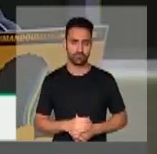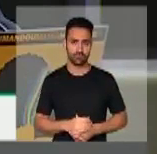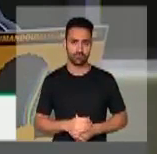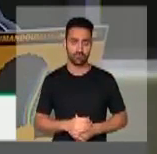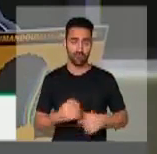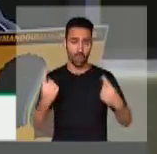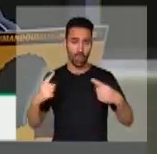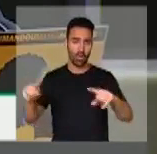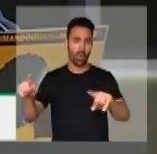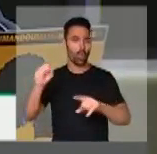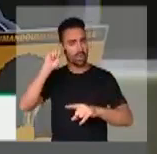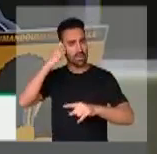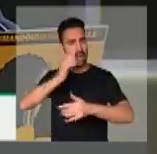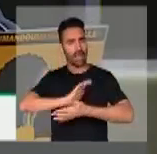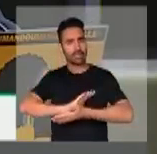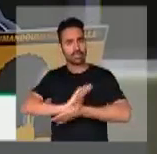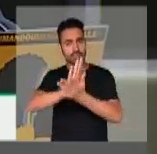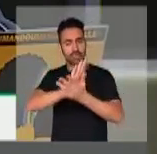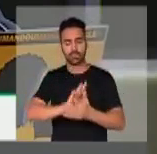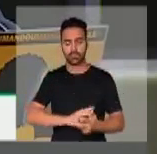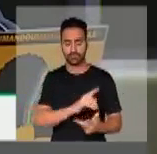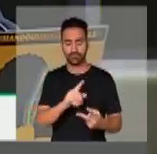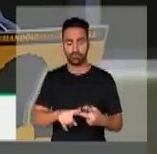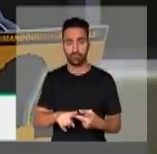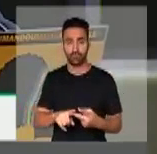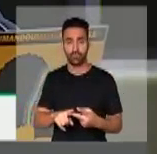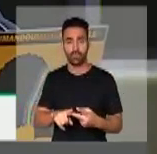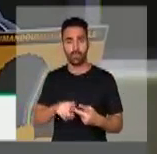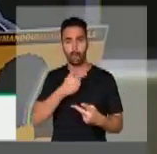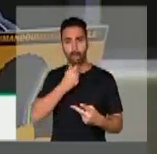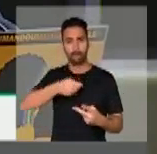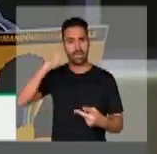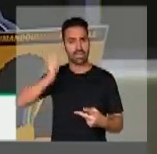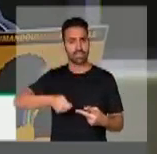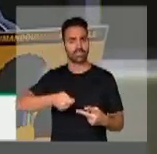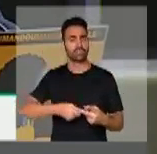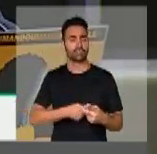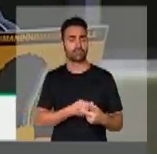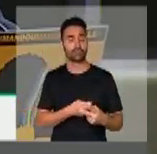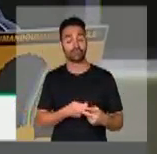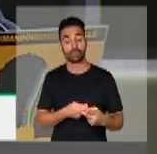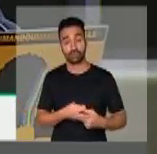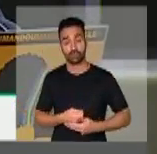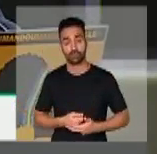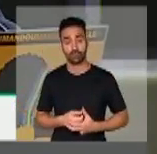o racismo, contra o machismo